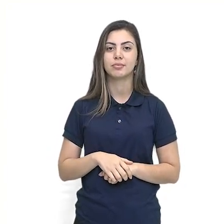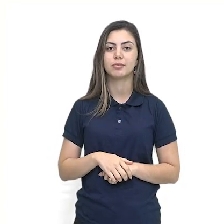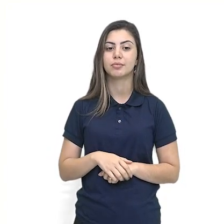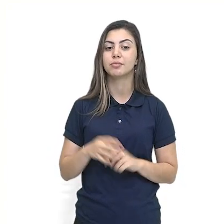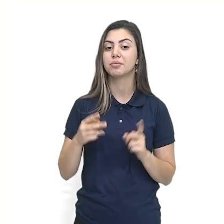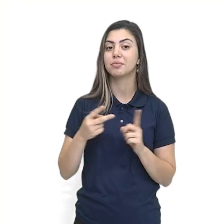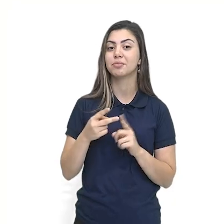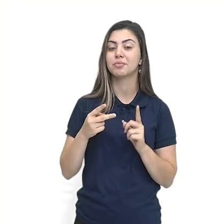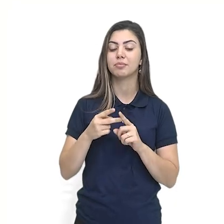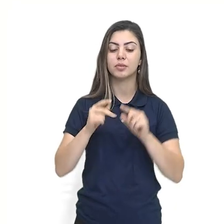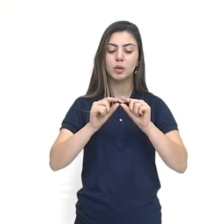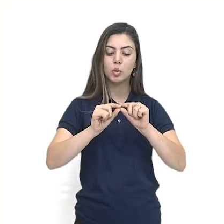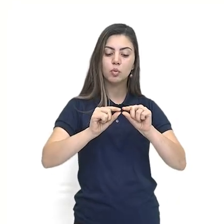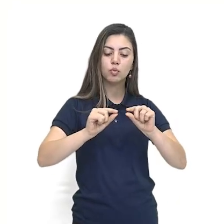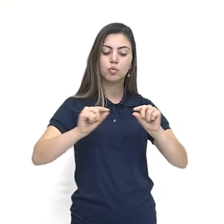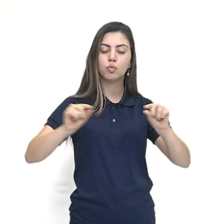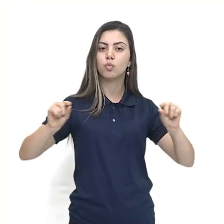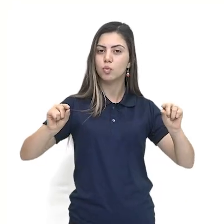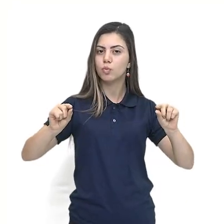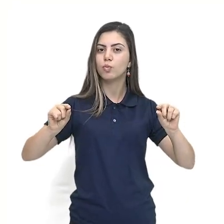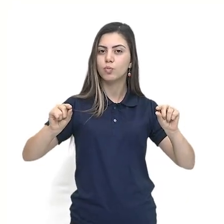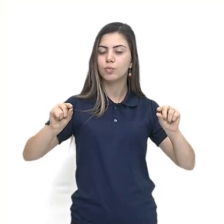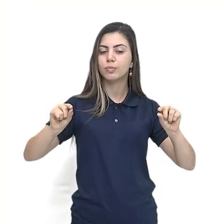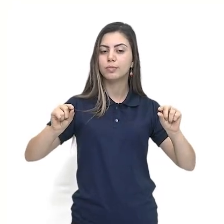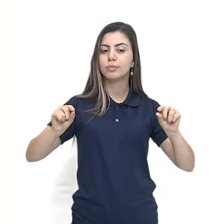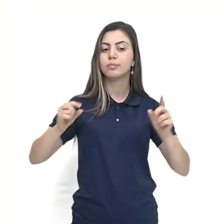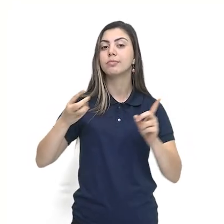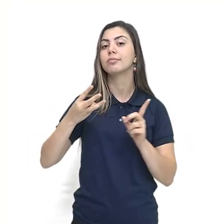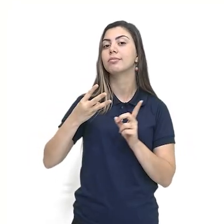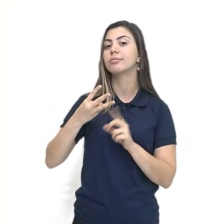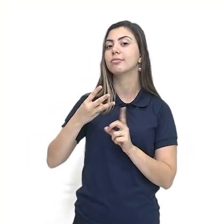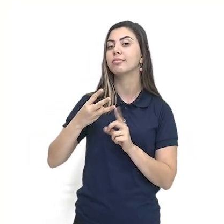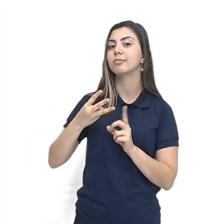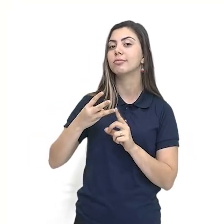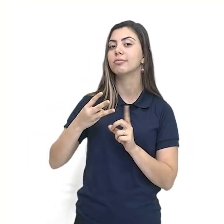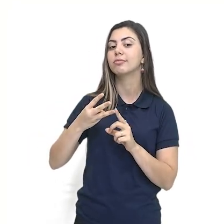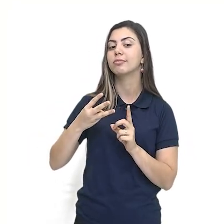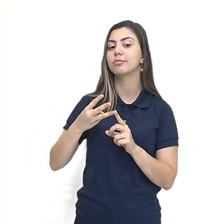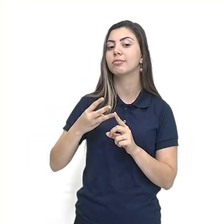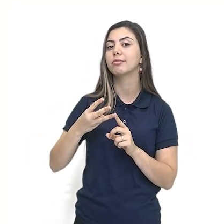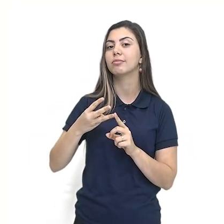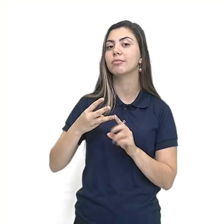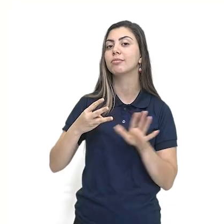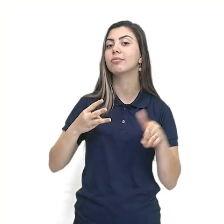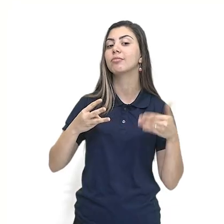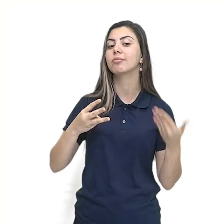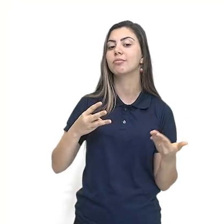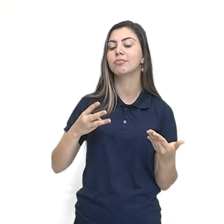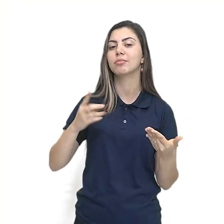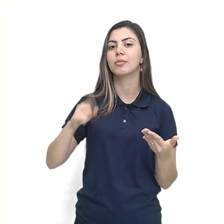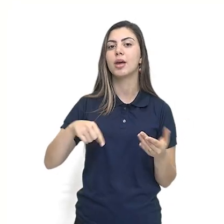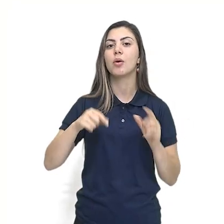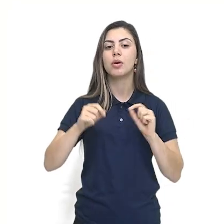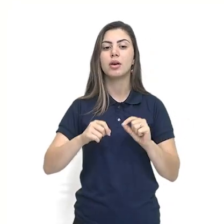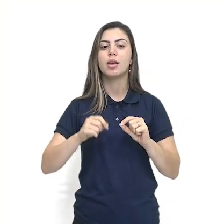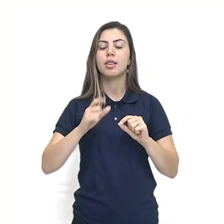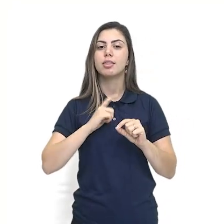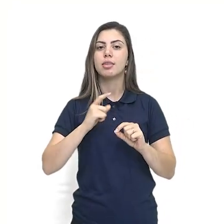a reta. E depois, o